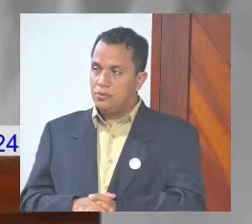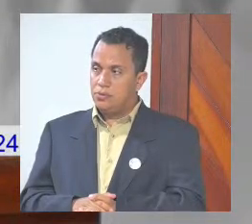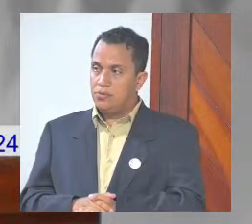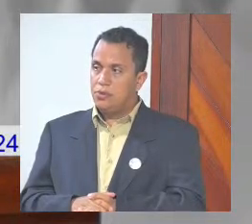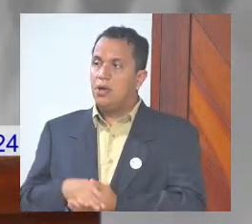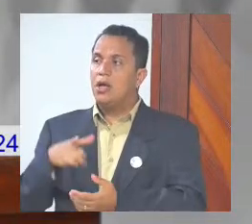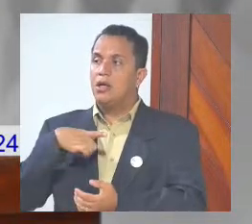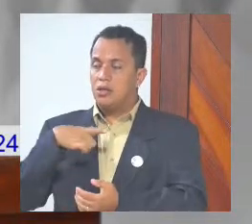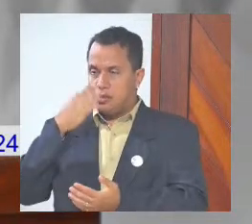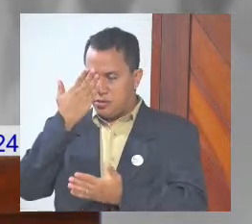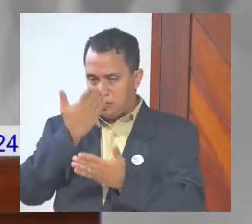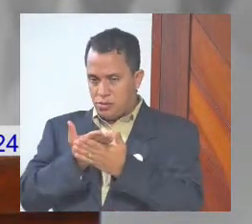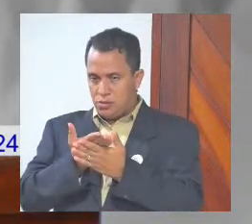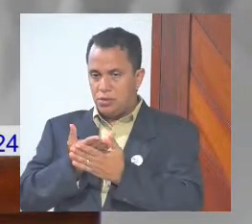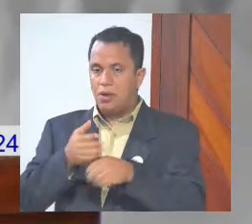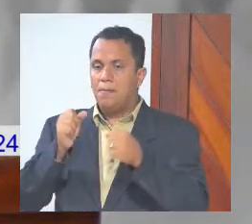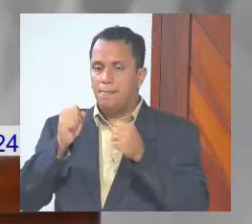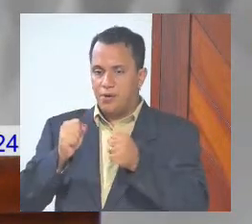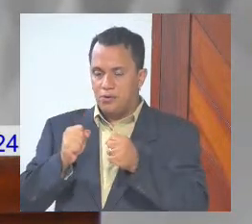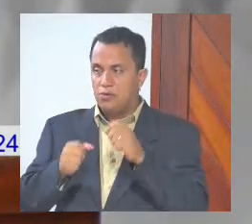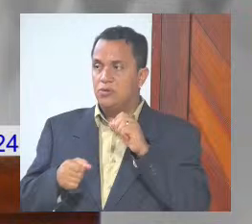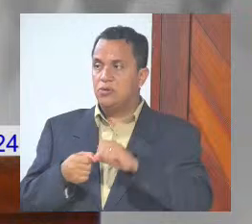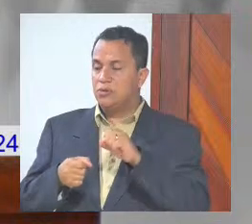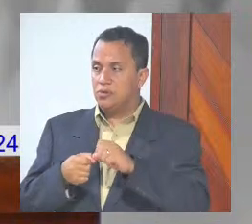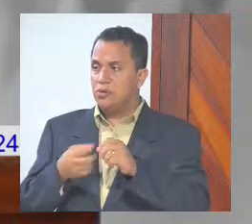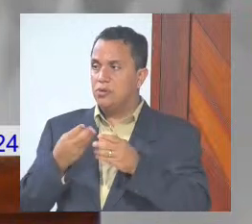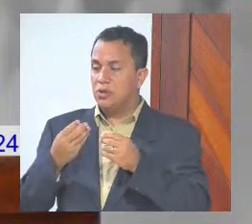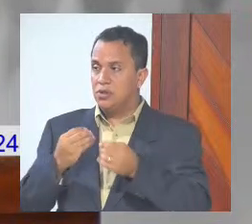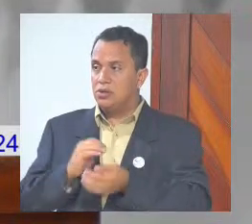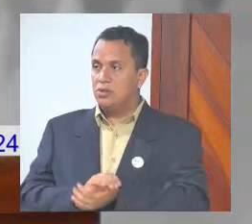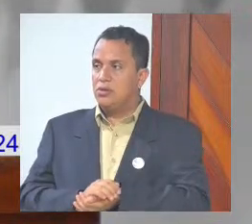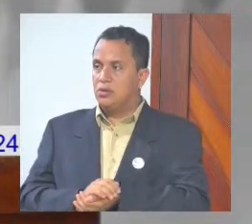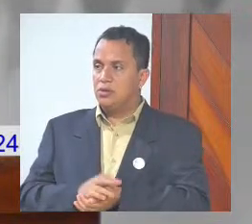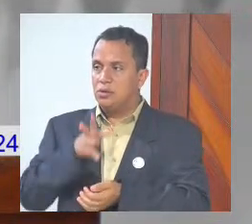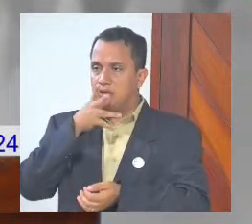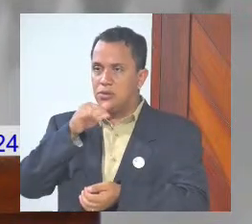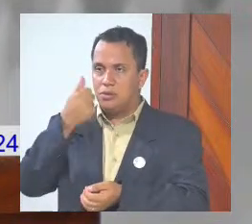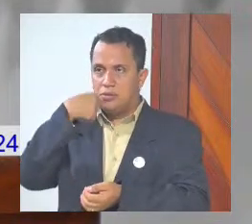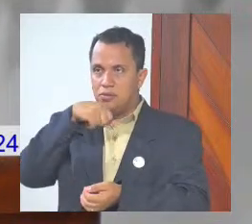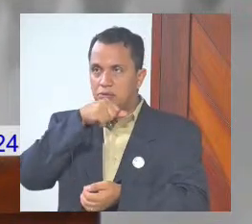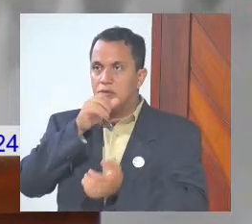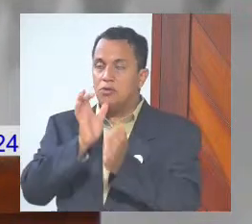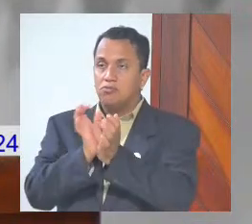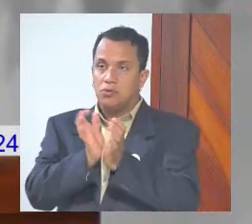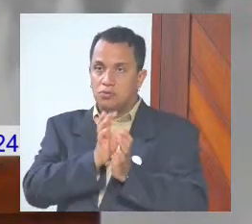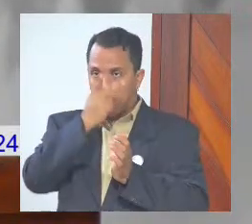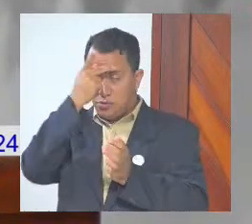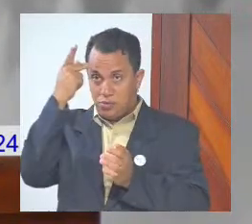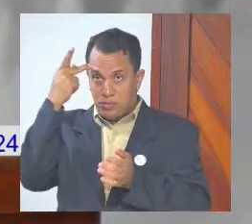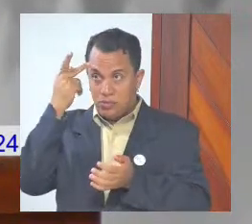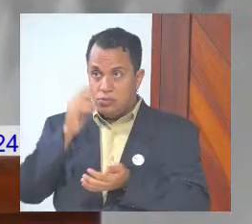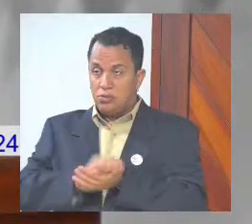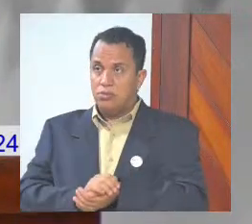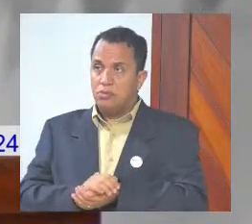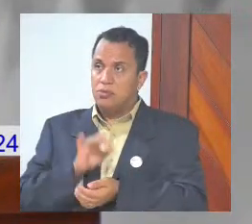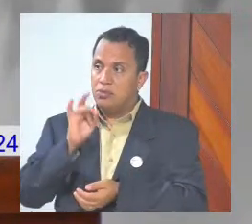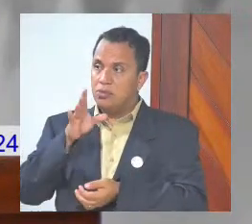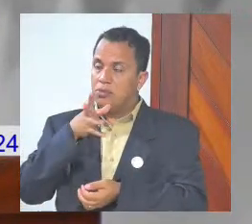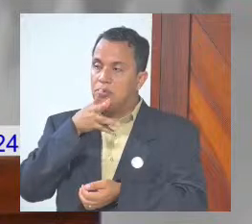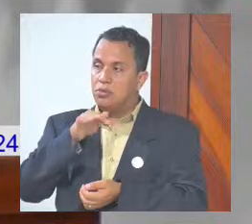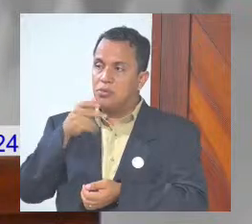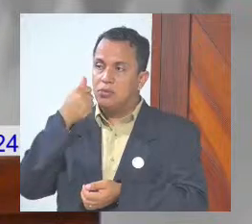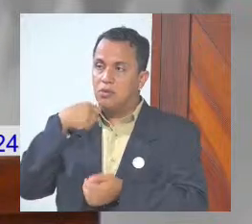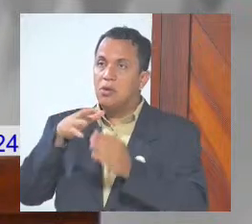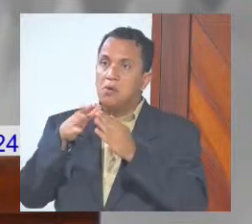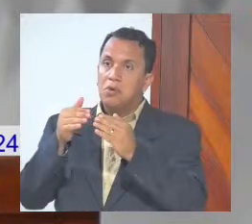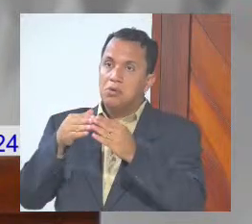eu também acho que esta casa pode fazer sim. E fazer muito pelos pais, pela população pinheirense, principalmente pelos pais que estão